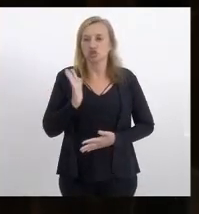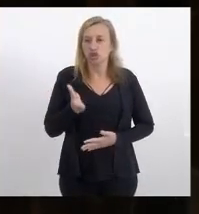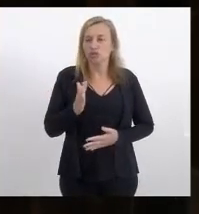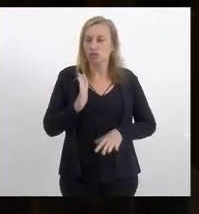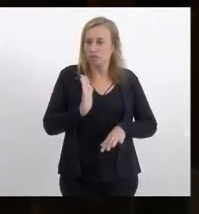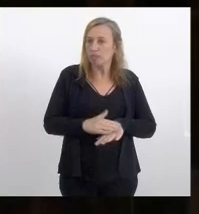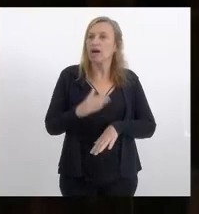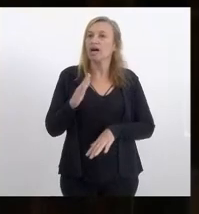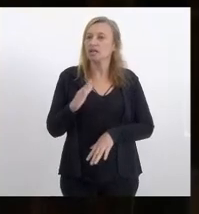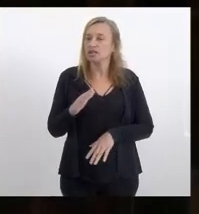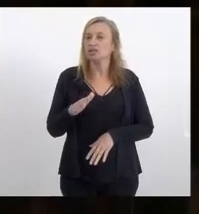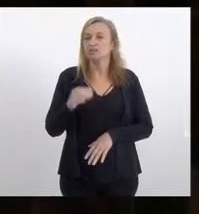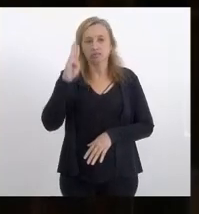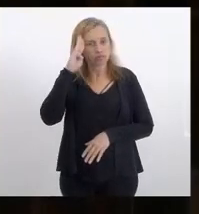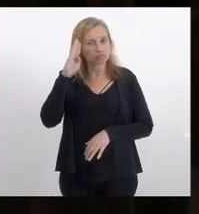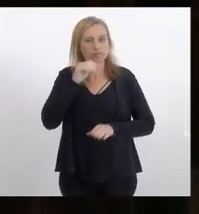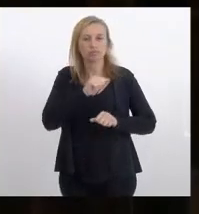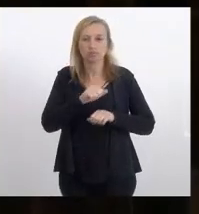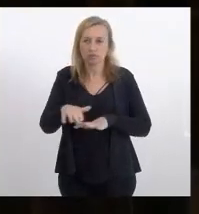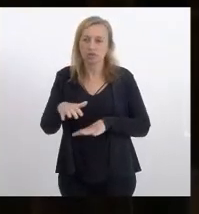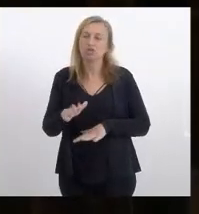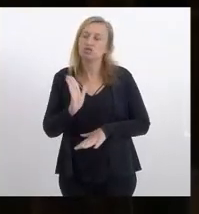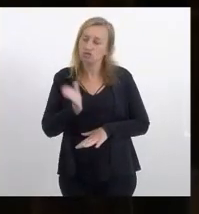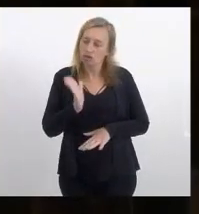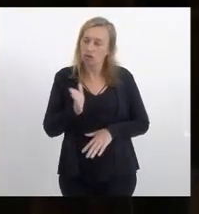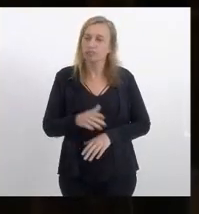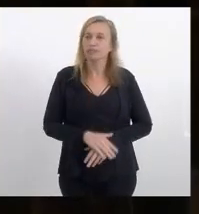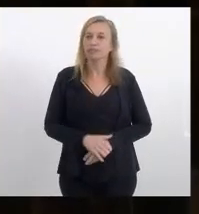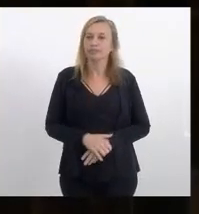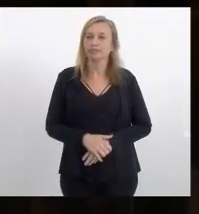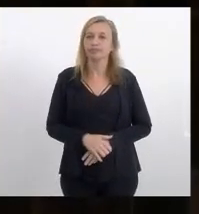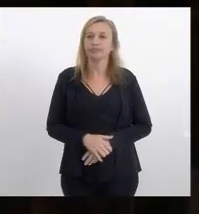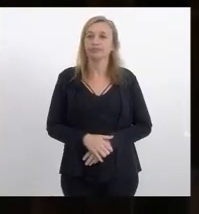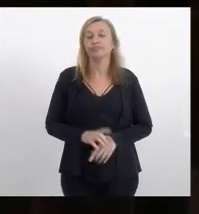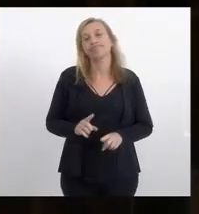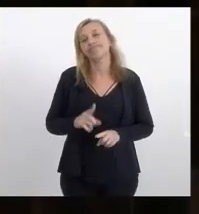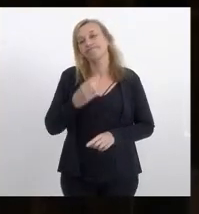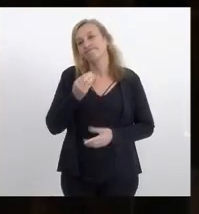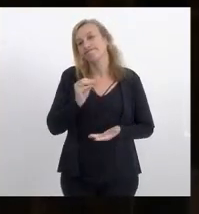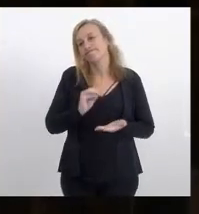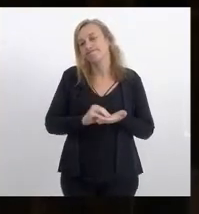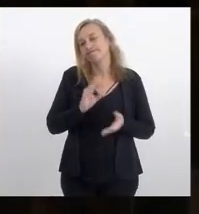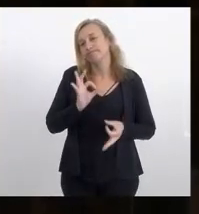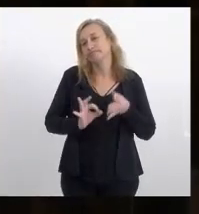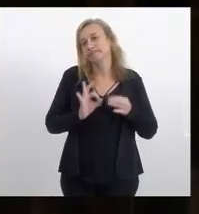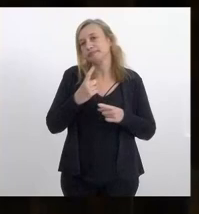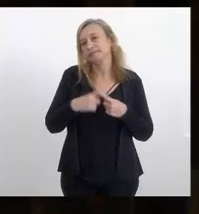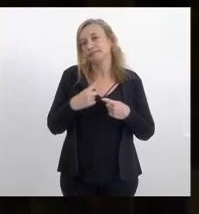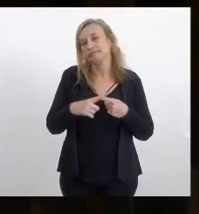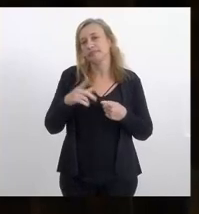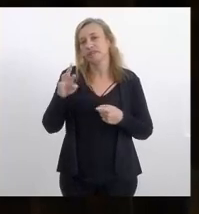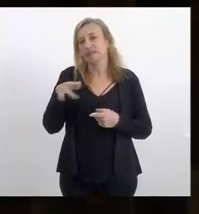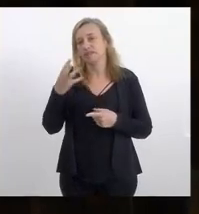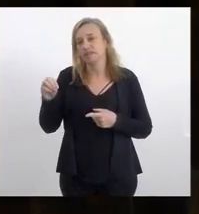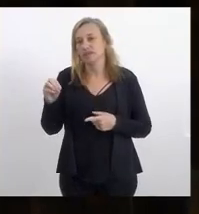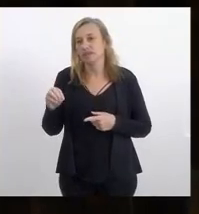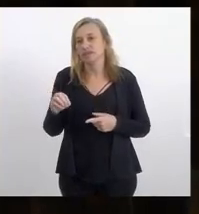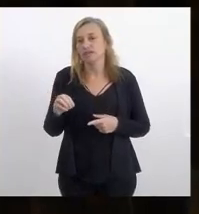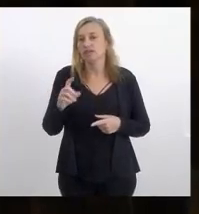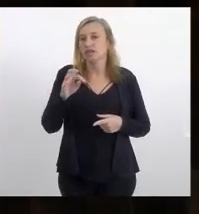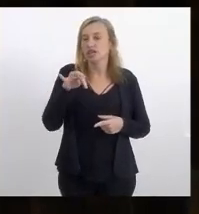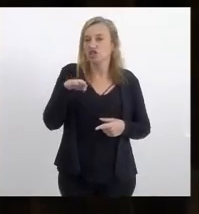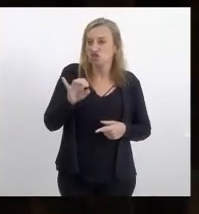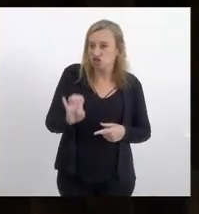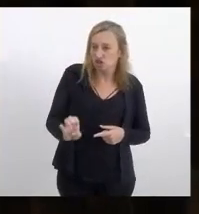foi maior para os soldados Ela já foi maior mas é injusto porque a gratificação de regime